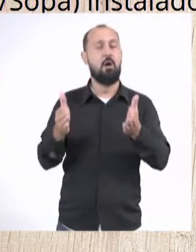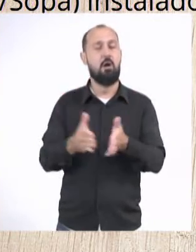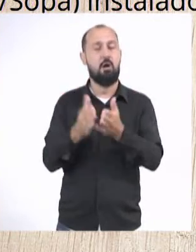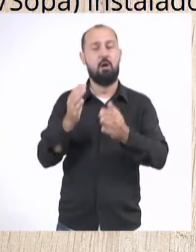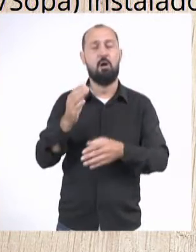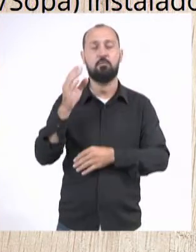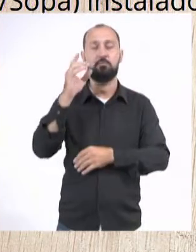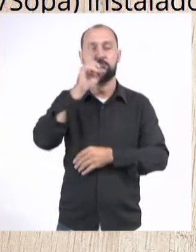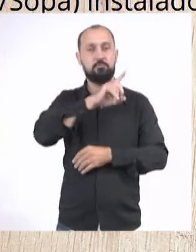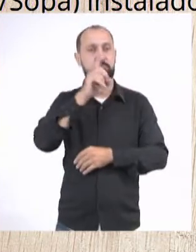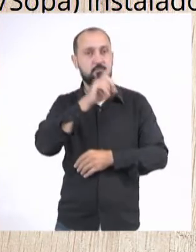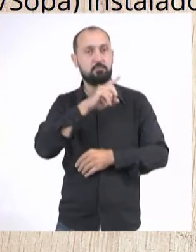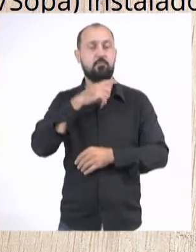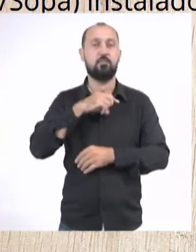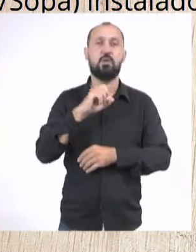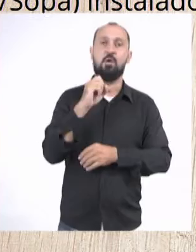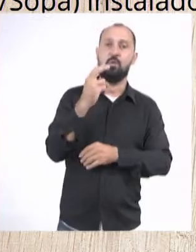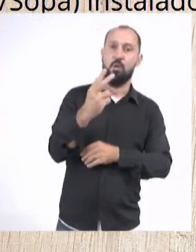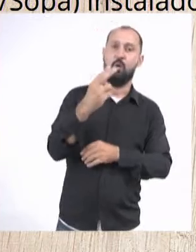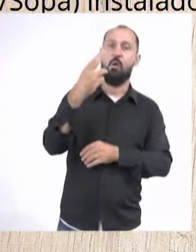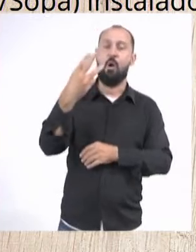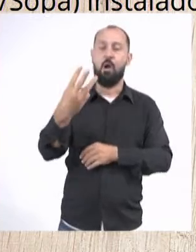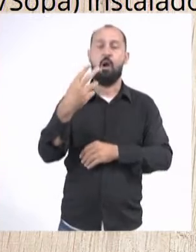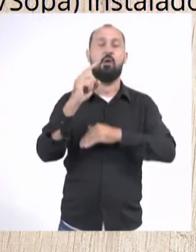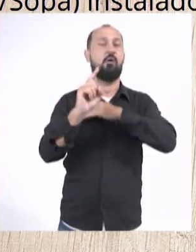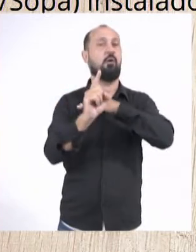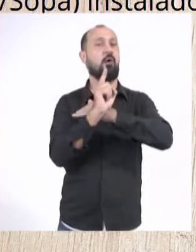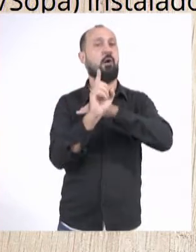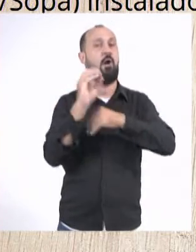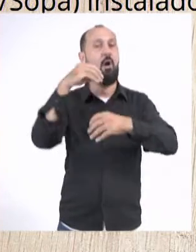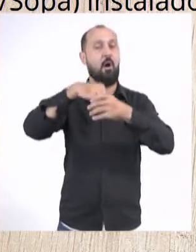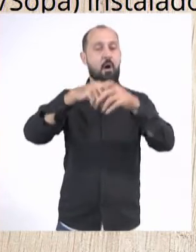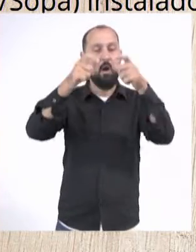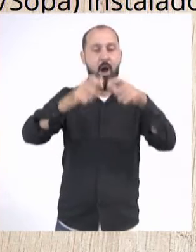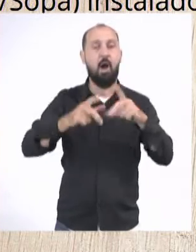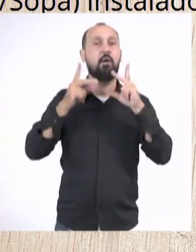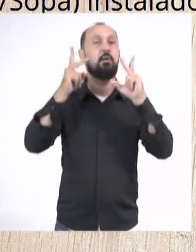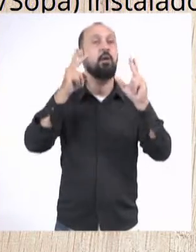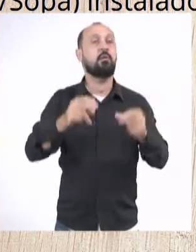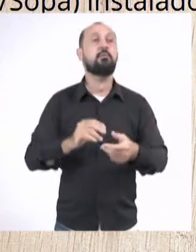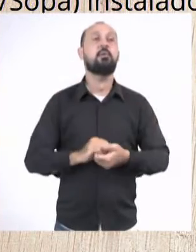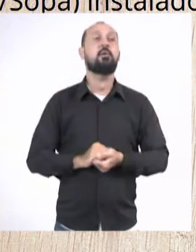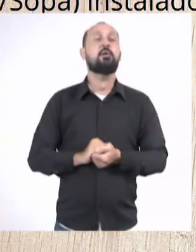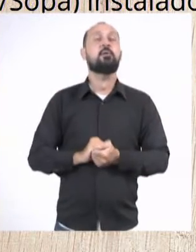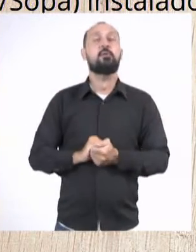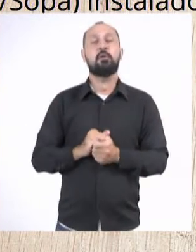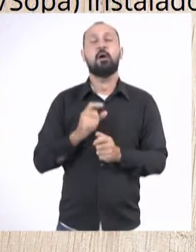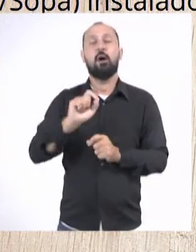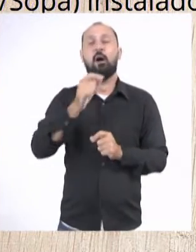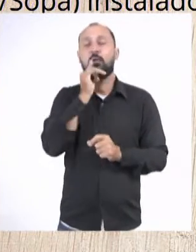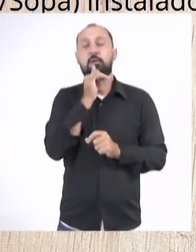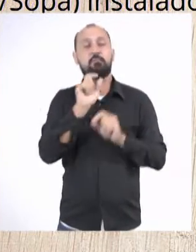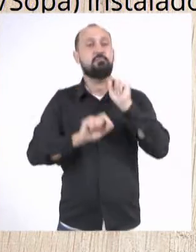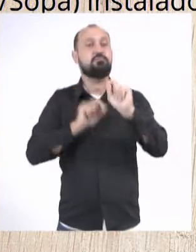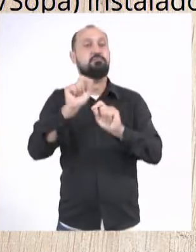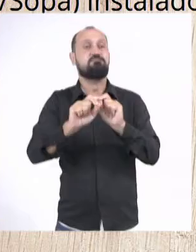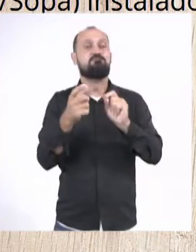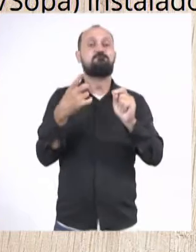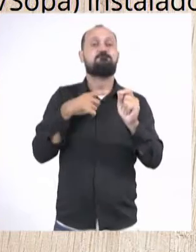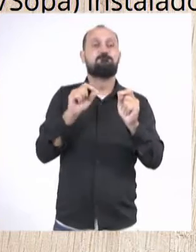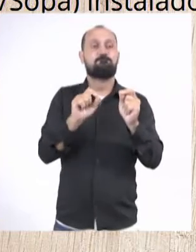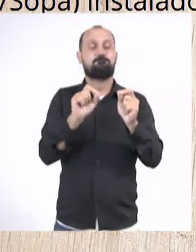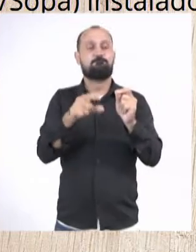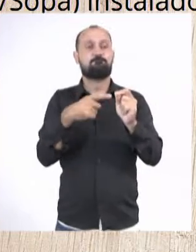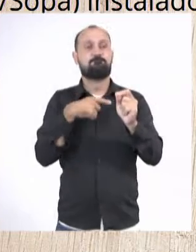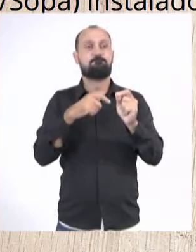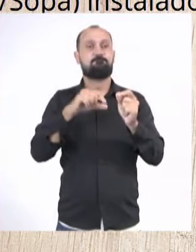possa oferecer 2 ou 3 tipos de serviços no mesmo local. Além disso, nós